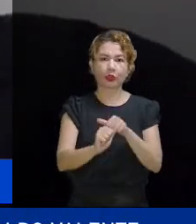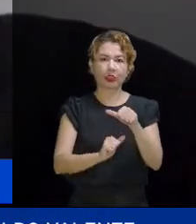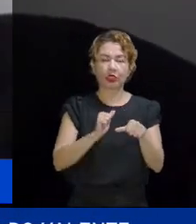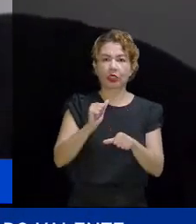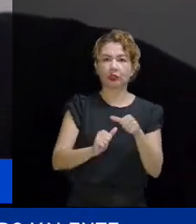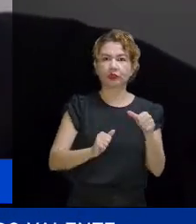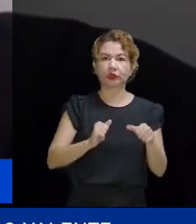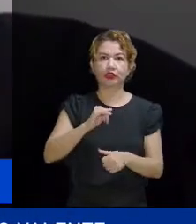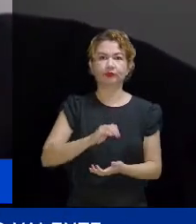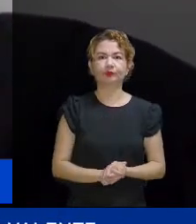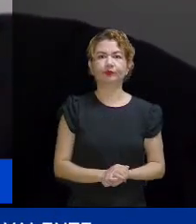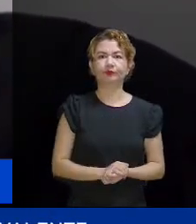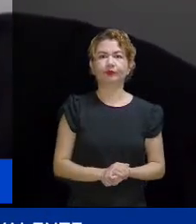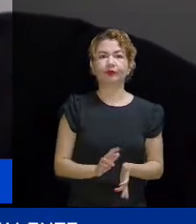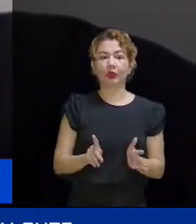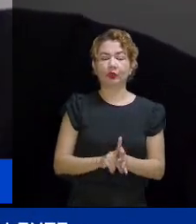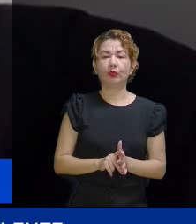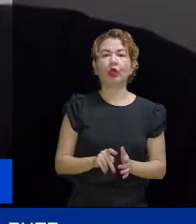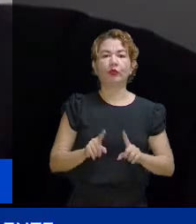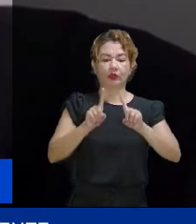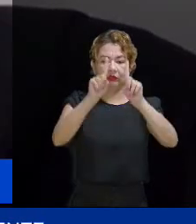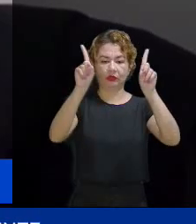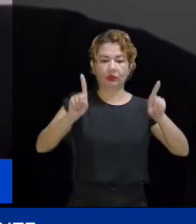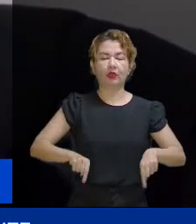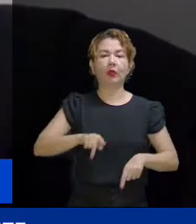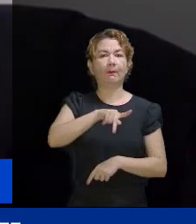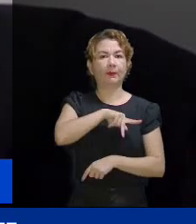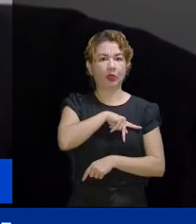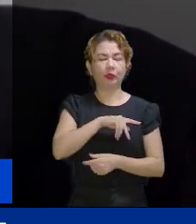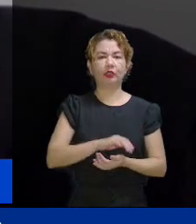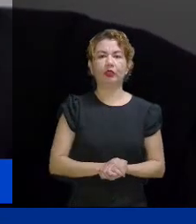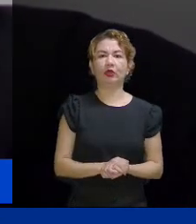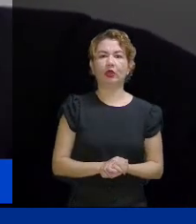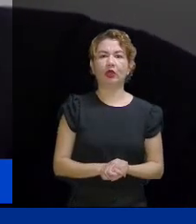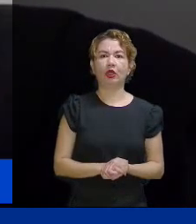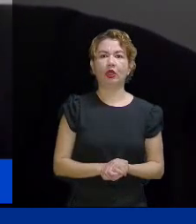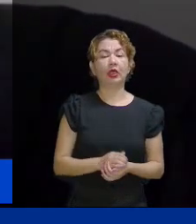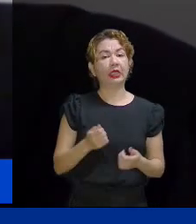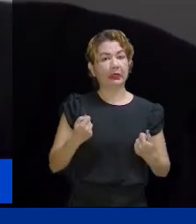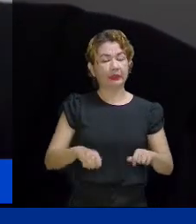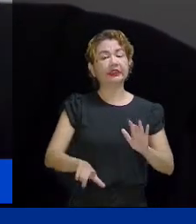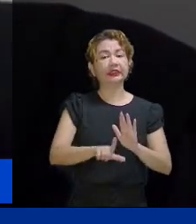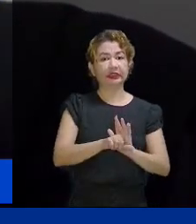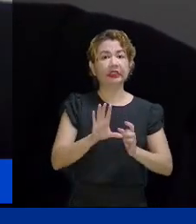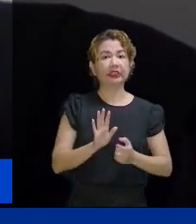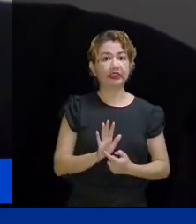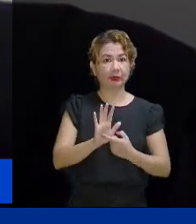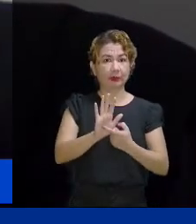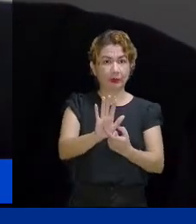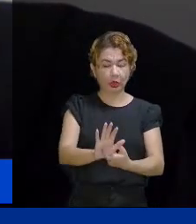vantagem remuneratória dos servidores públicos decorra de norma legal expressa.